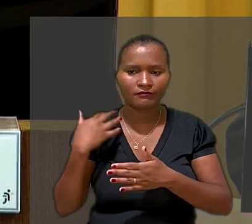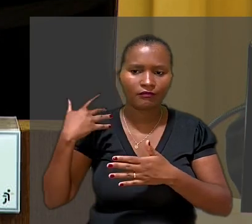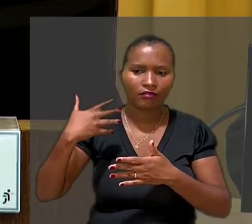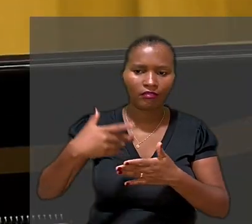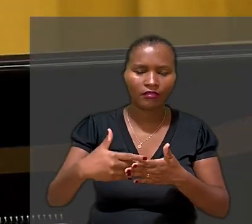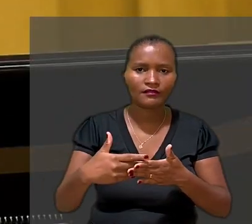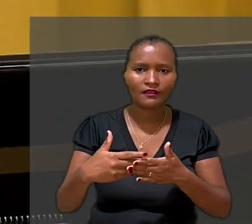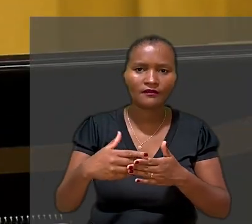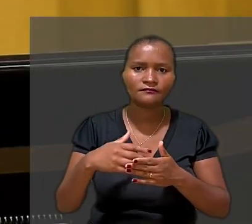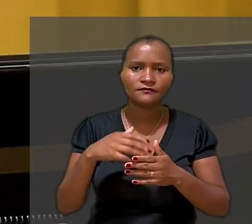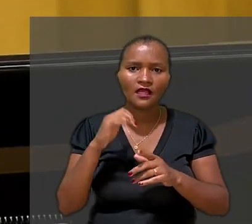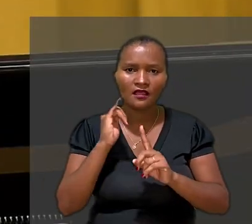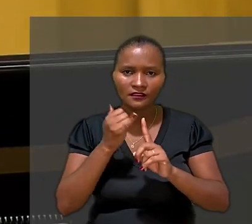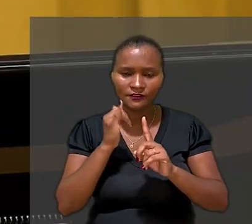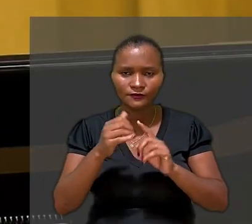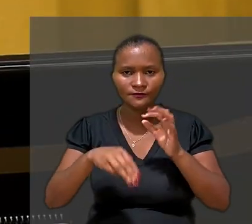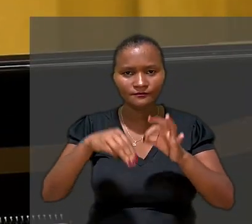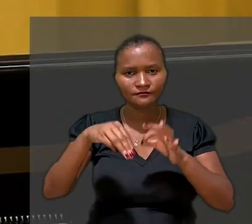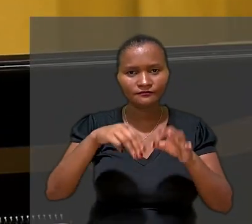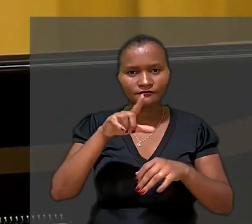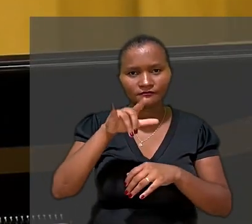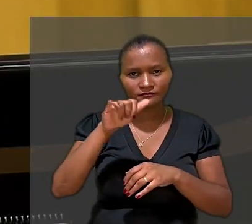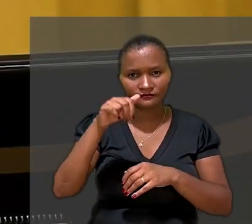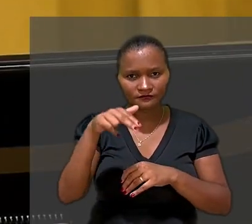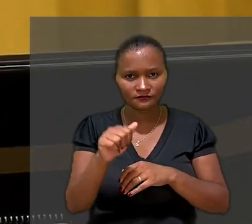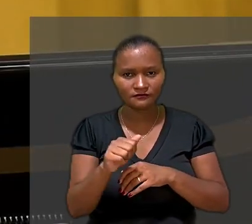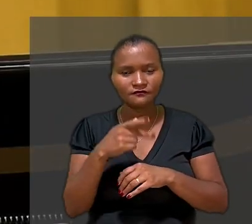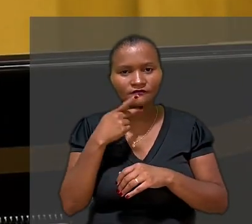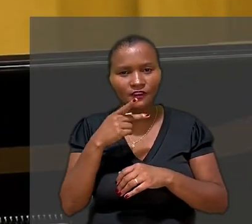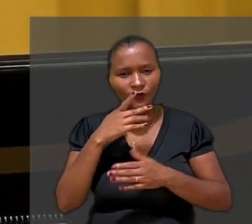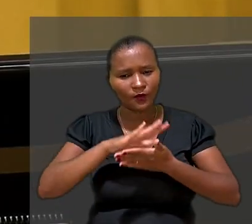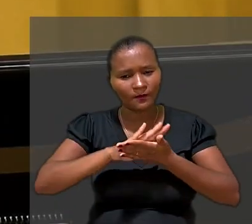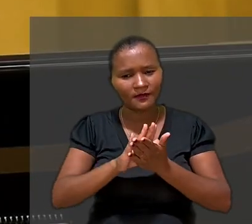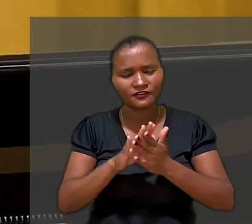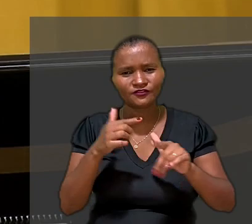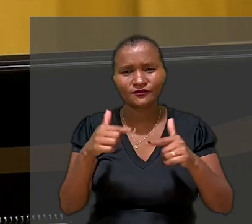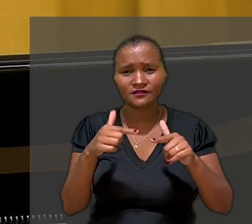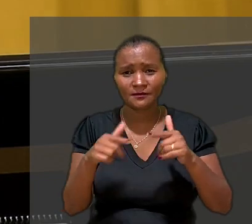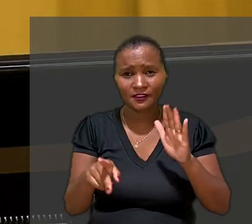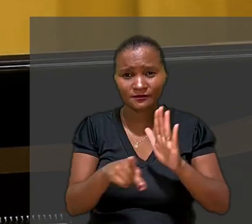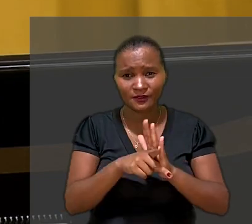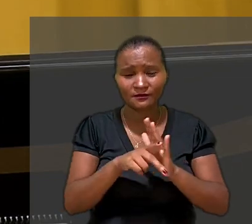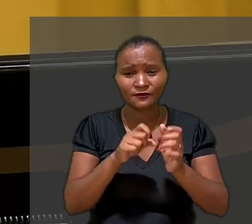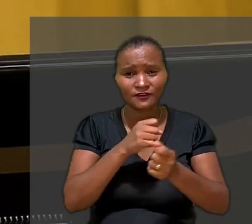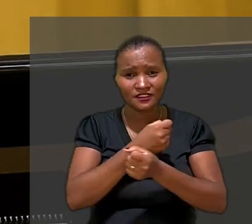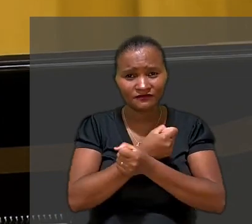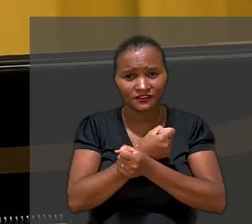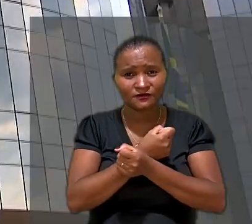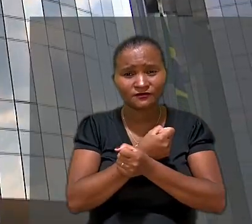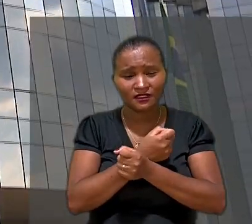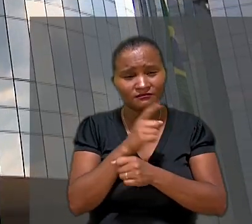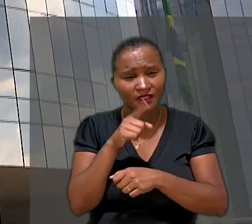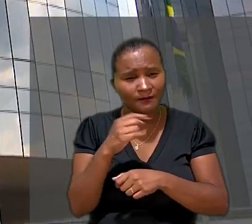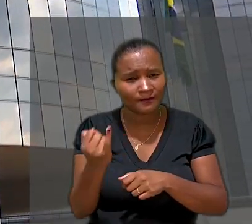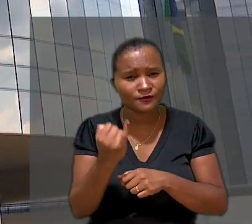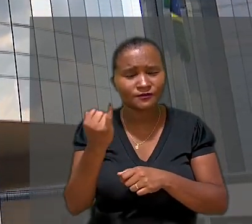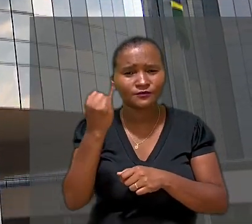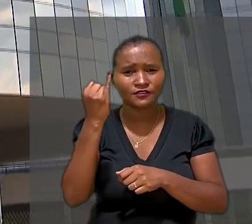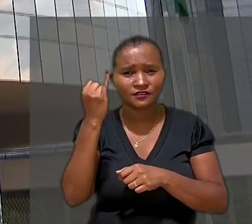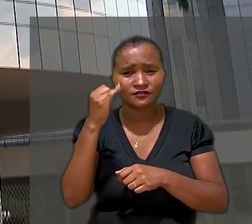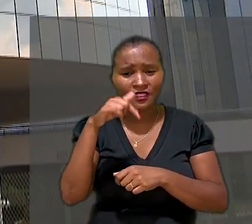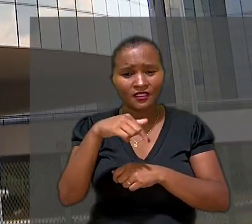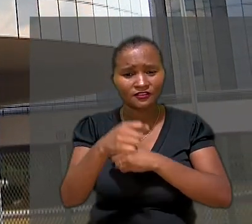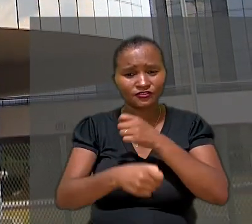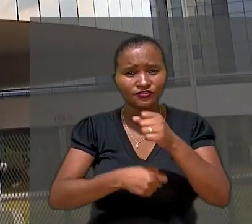do tempo. A relatora ministra Liana Schaibe sinalizou que o combate ao trabalho análogo à escravidão é tão